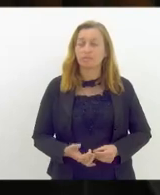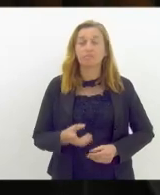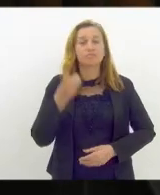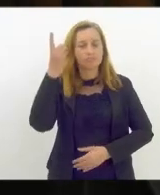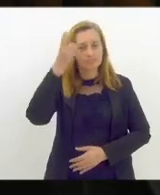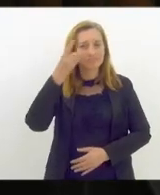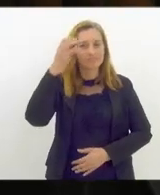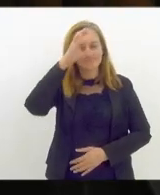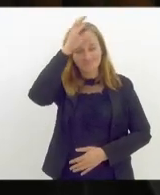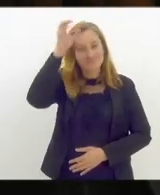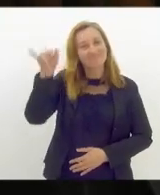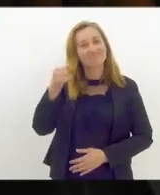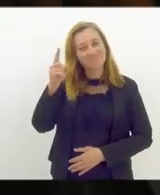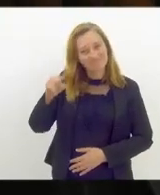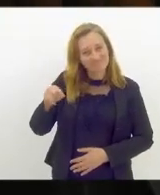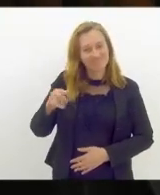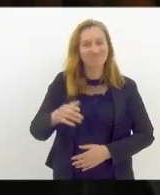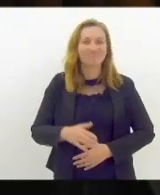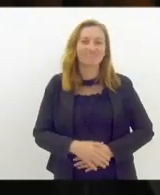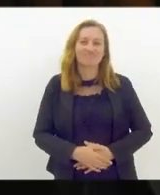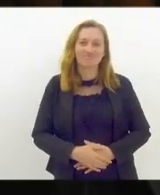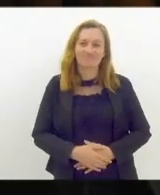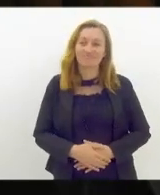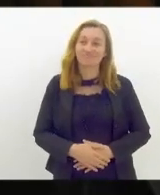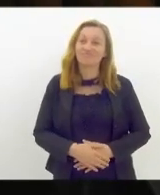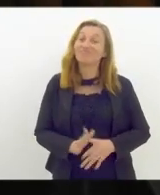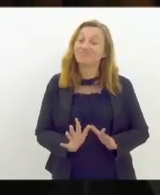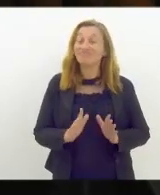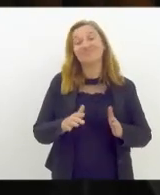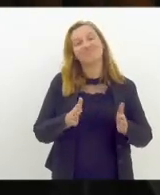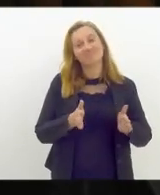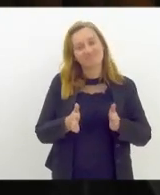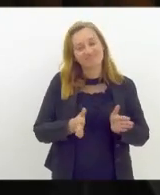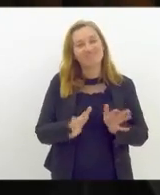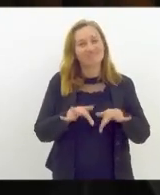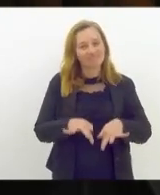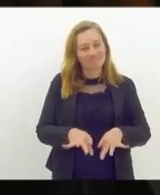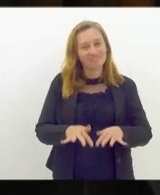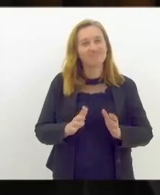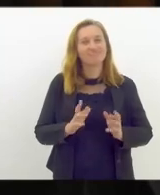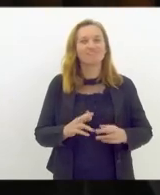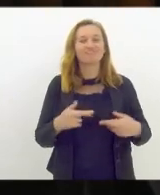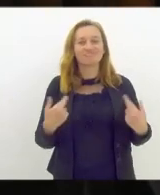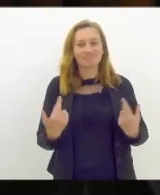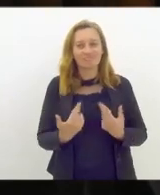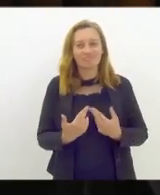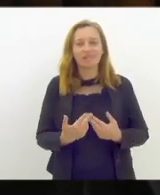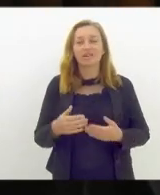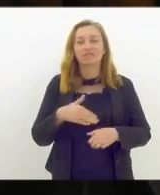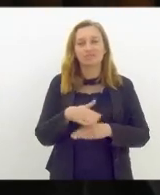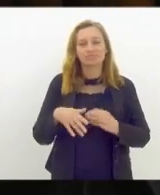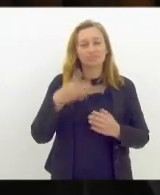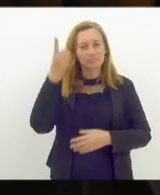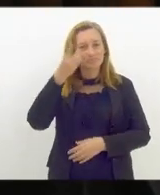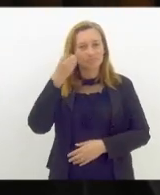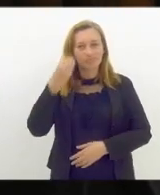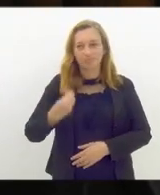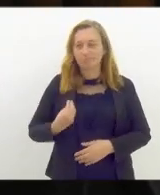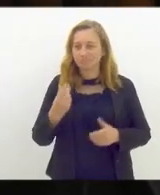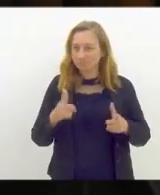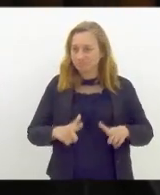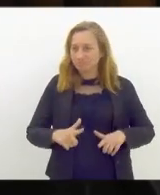Deputada Tia Ju, preside expediente final dessa sessão. Deputados e deputadas aqui